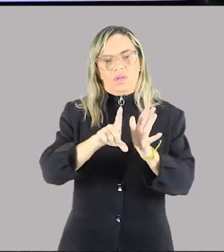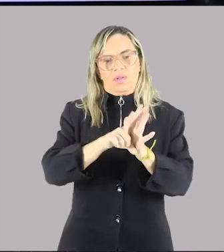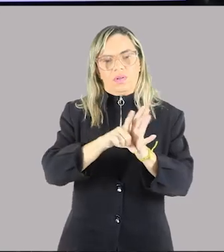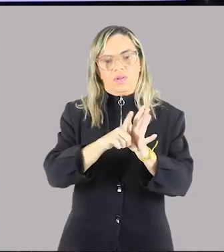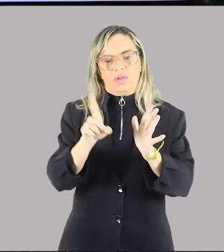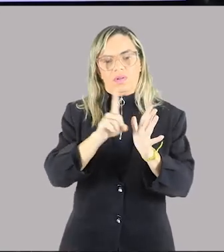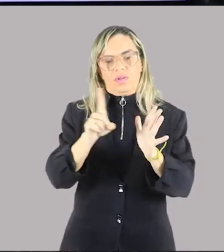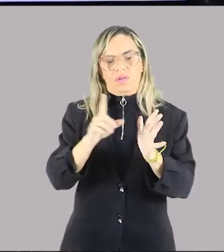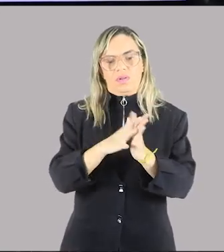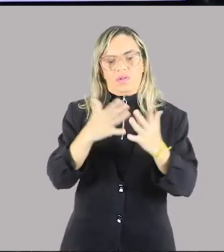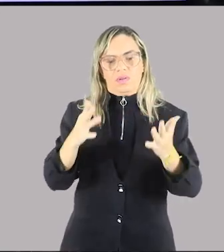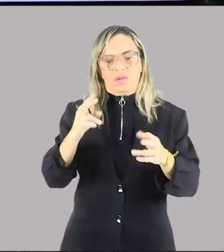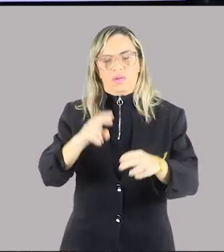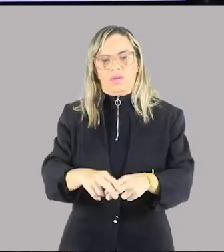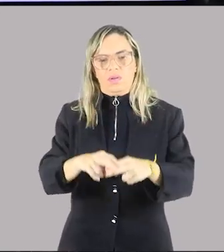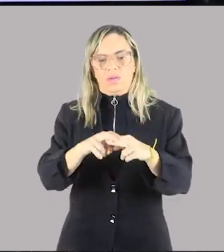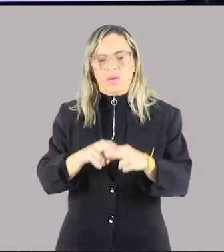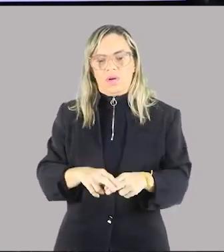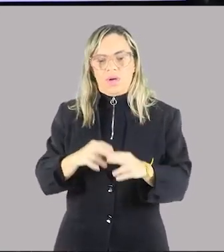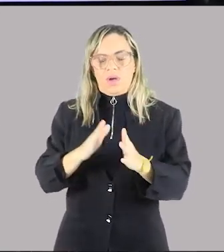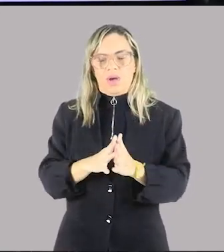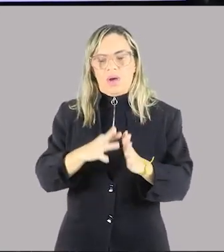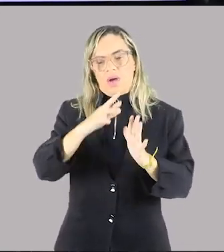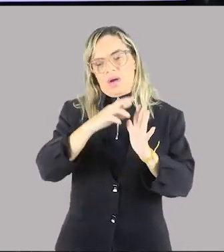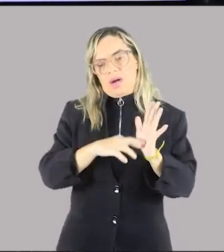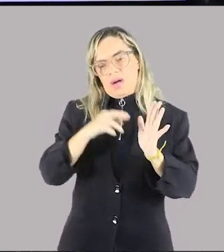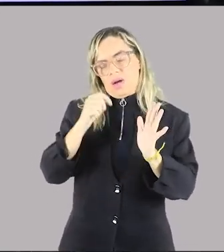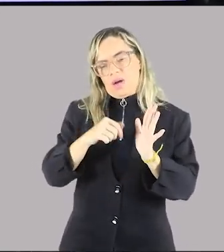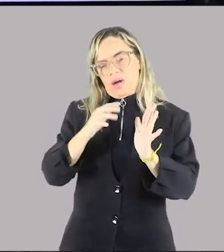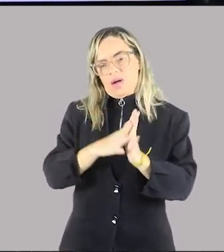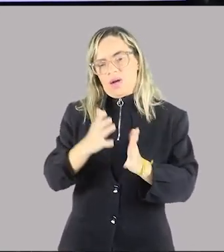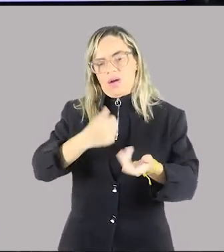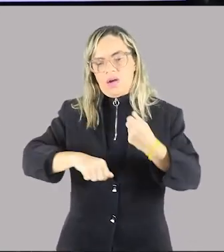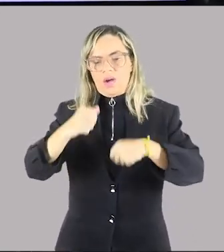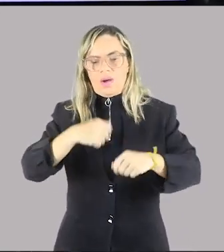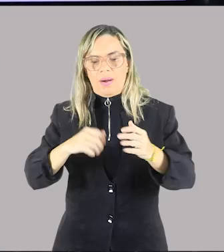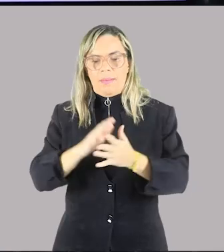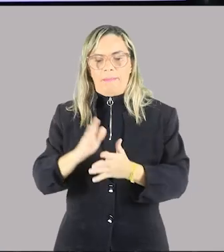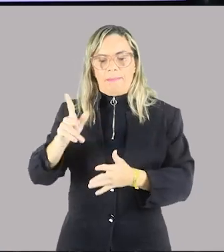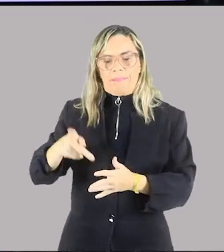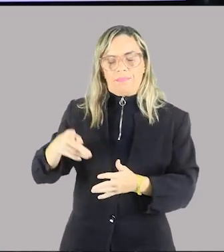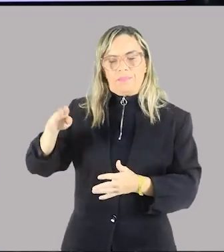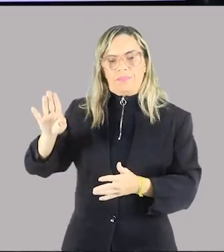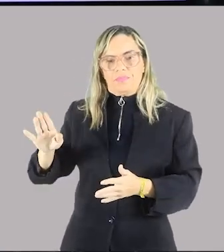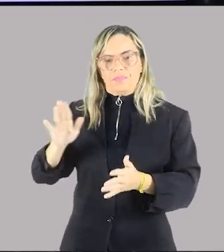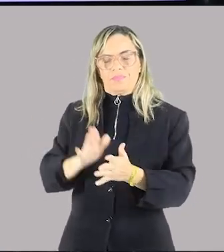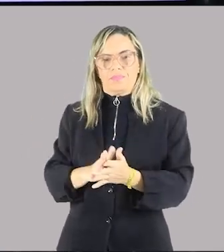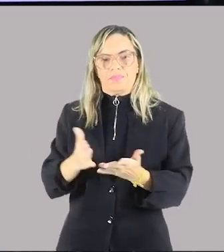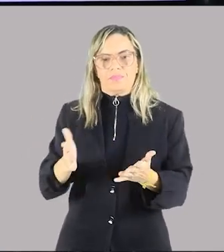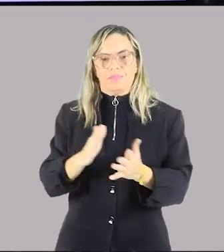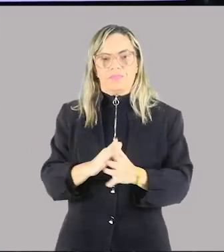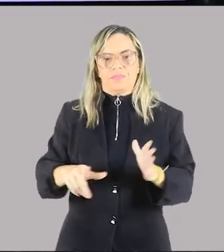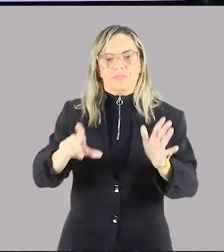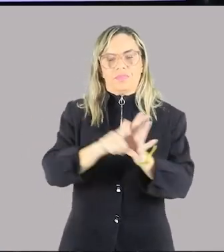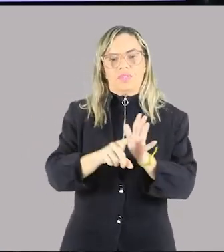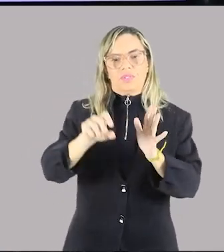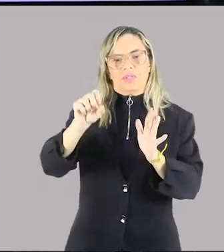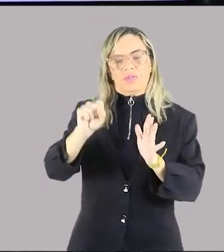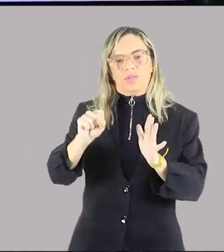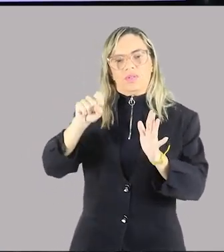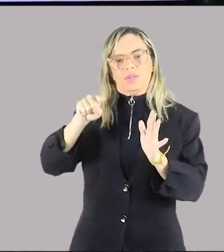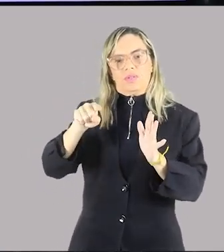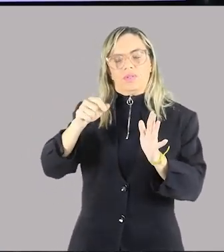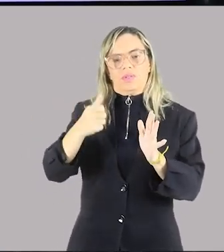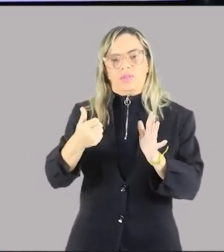uma lei, portanto, que rege a administração pública. Nesse caso, como a gente vai estudar a Lei 8.112, é uma lei